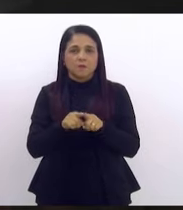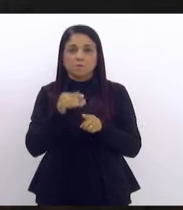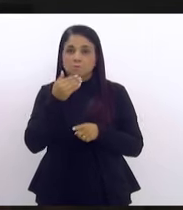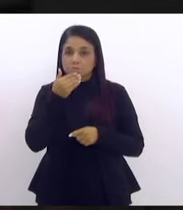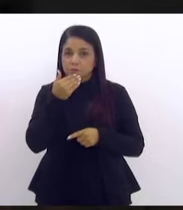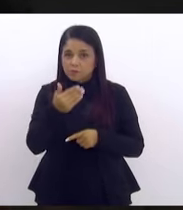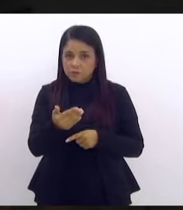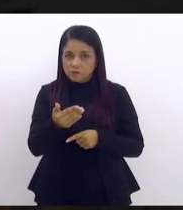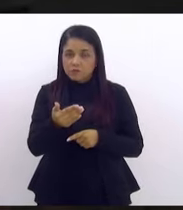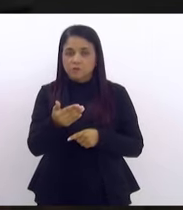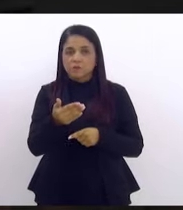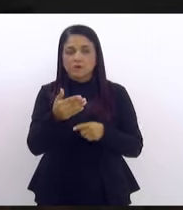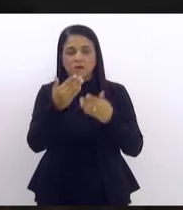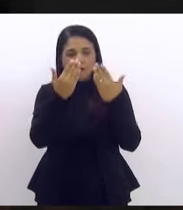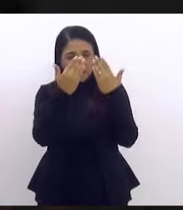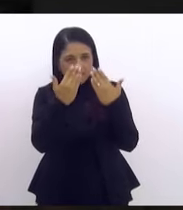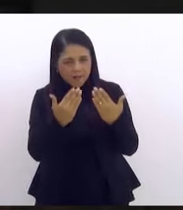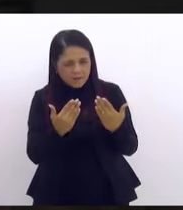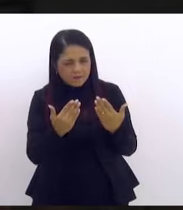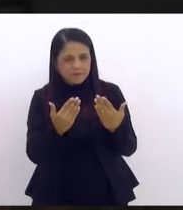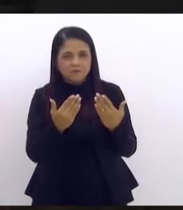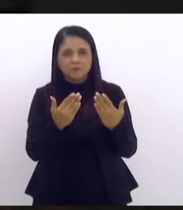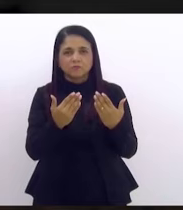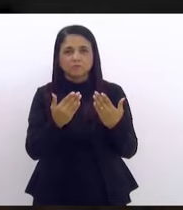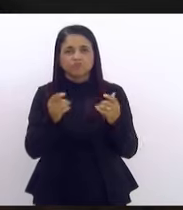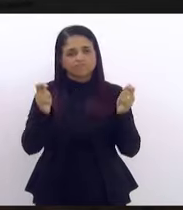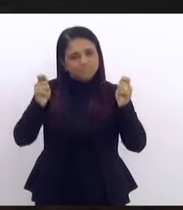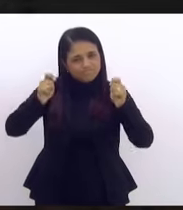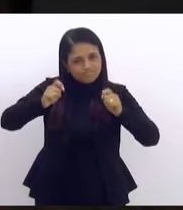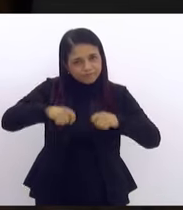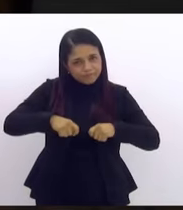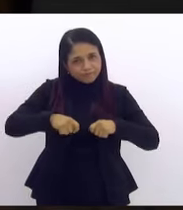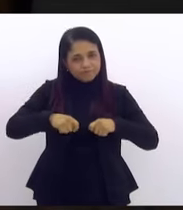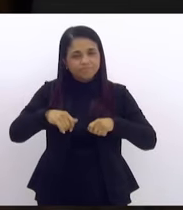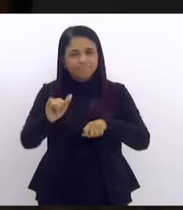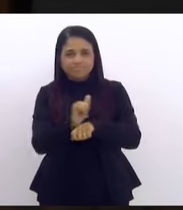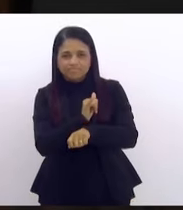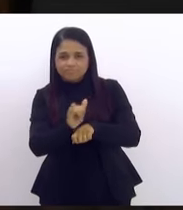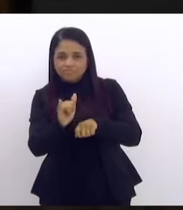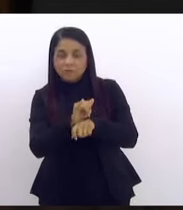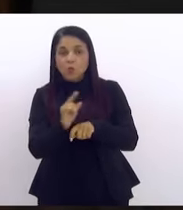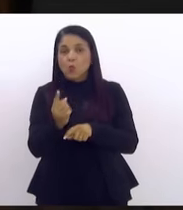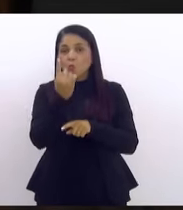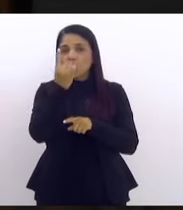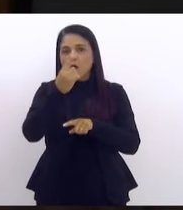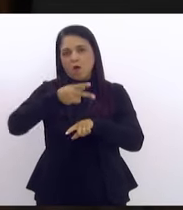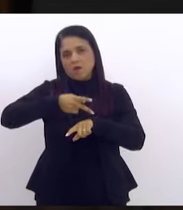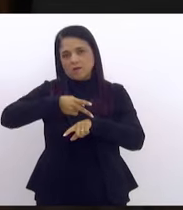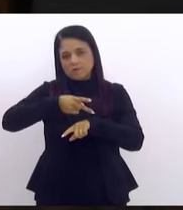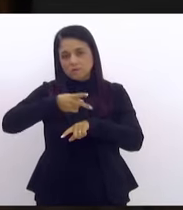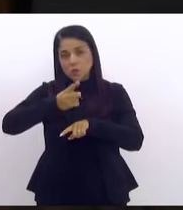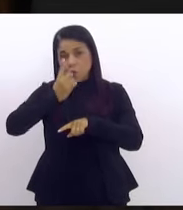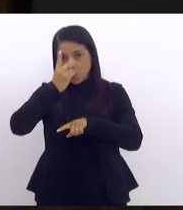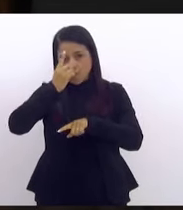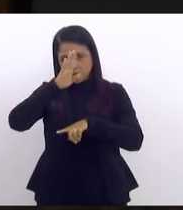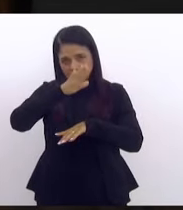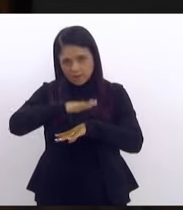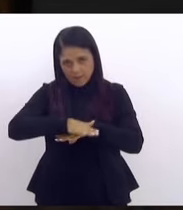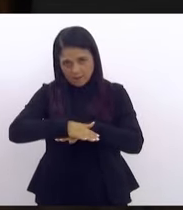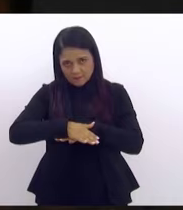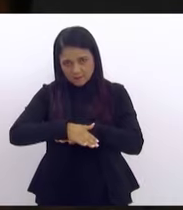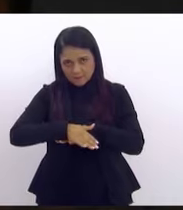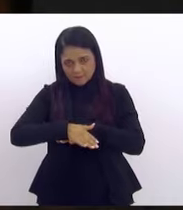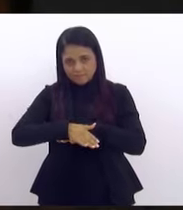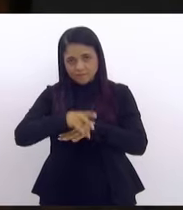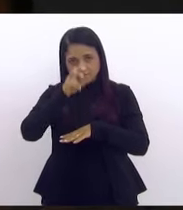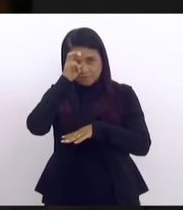pedindo, analisando com vossas excelências a possibilidade da gente chamar a sessão para 13h, uma vez